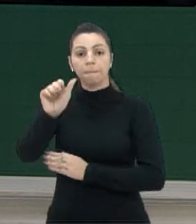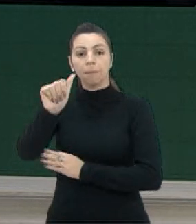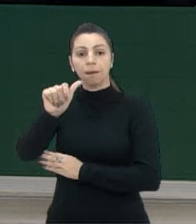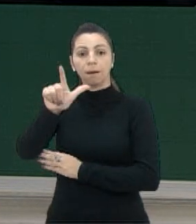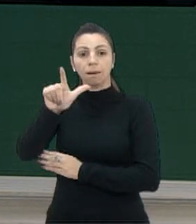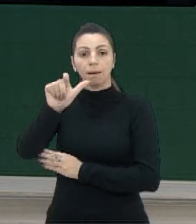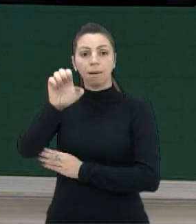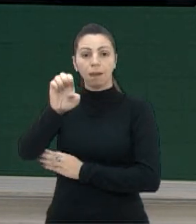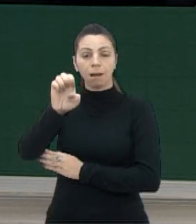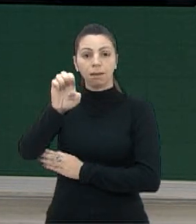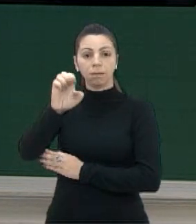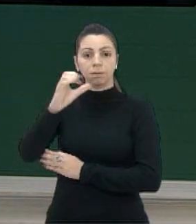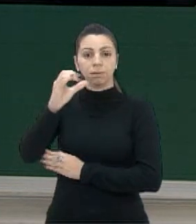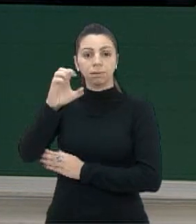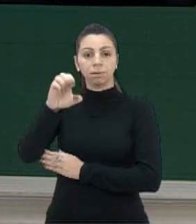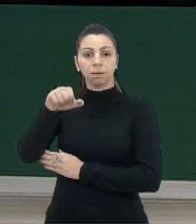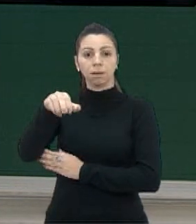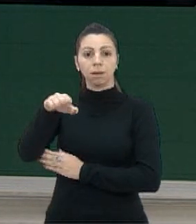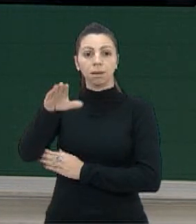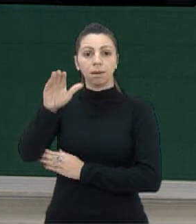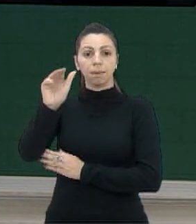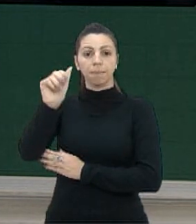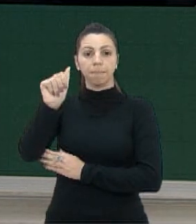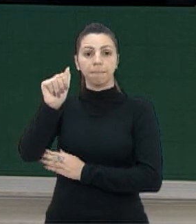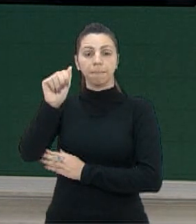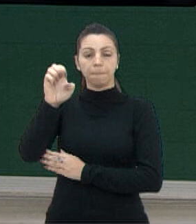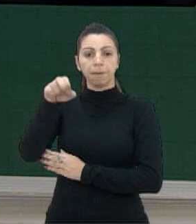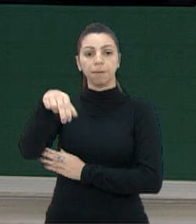para equilibrar as quantidades.